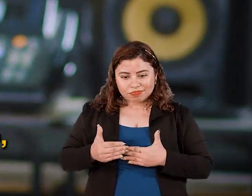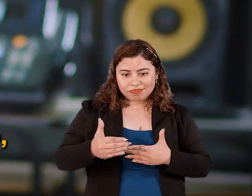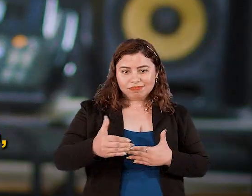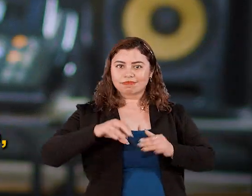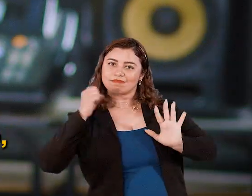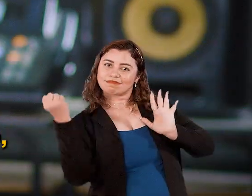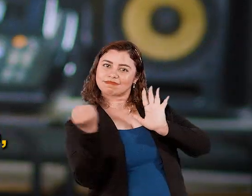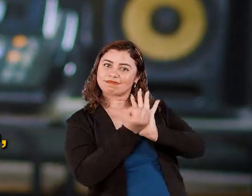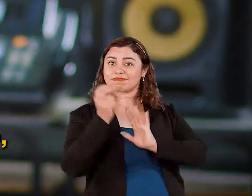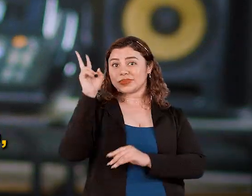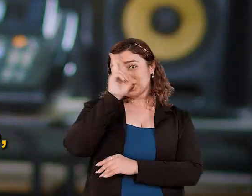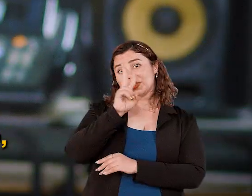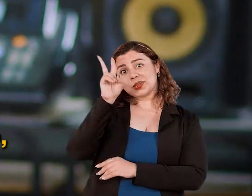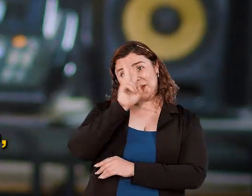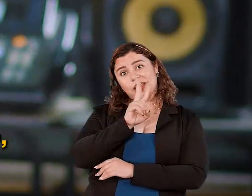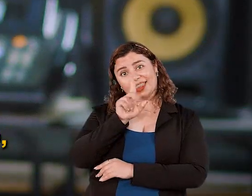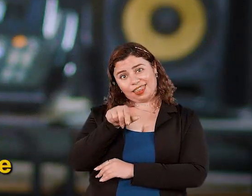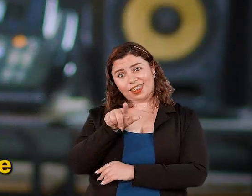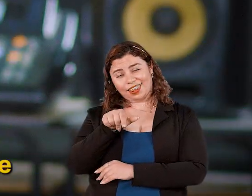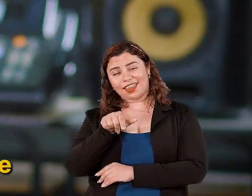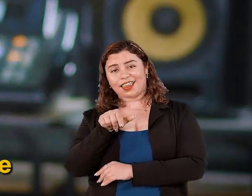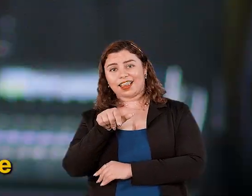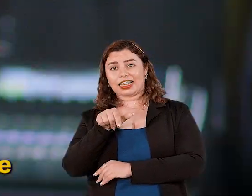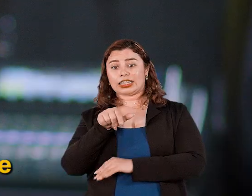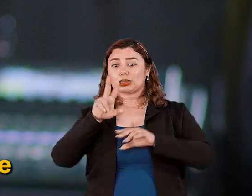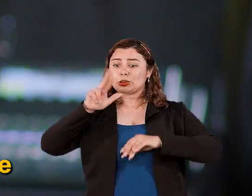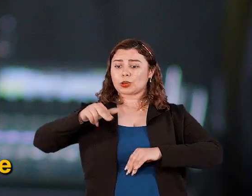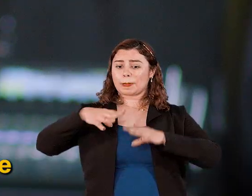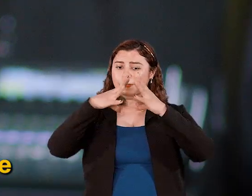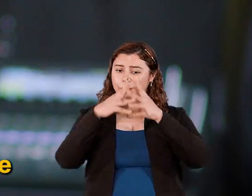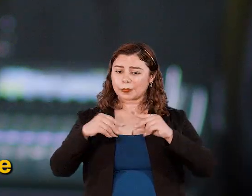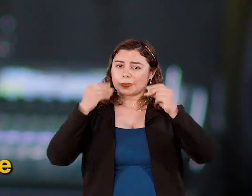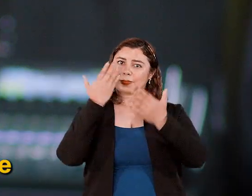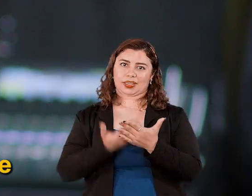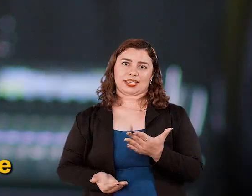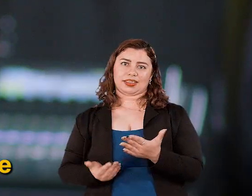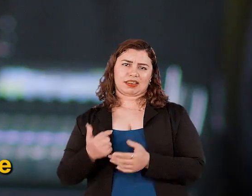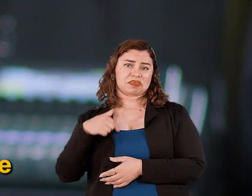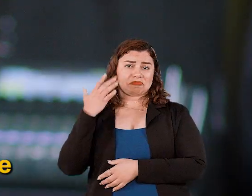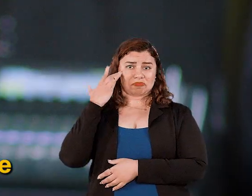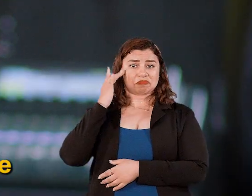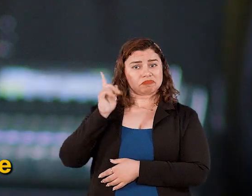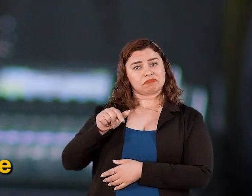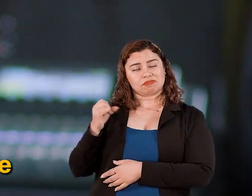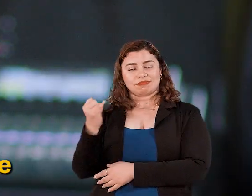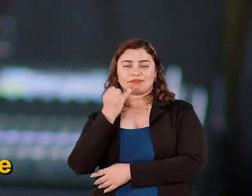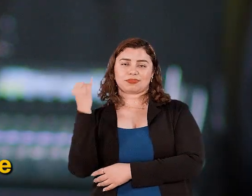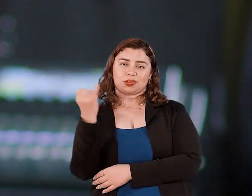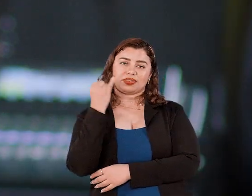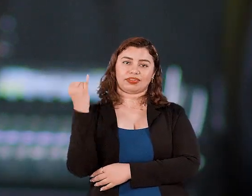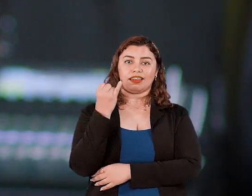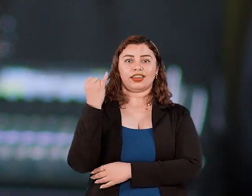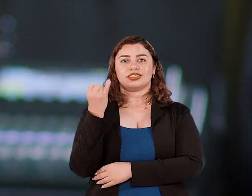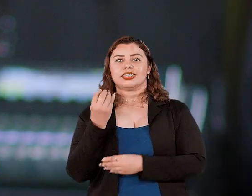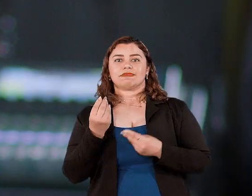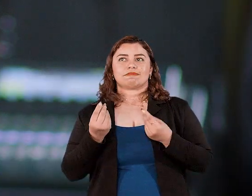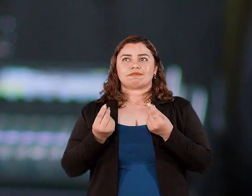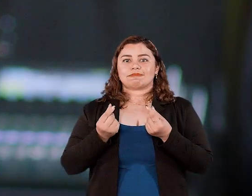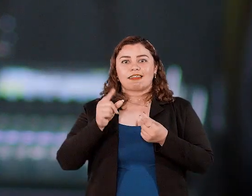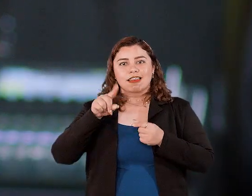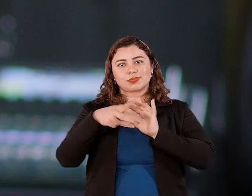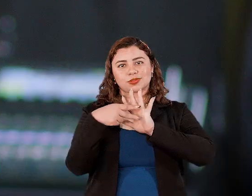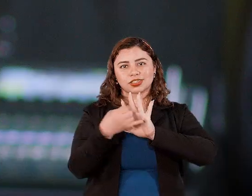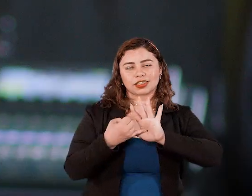ela vira um registro histórico, né? Que ela não se perca mais. Eu acho que é muito importante